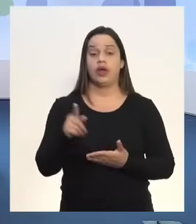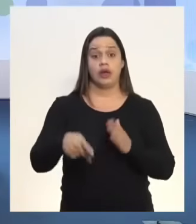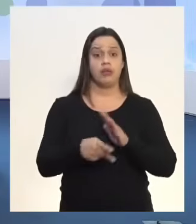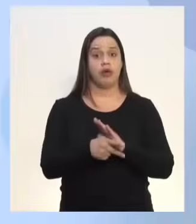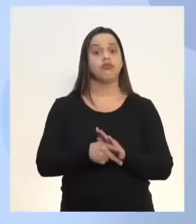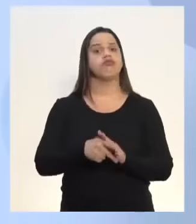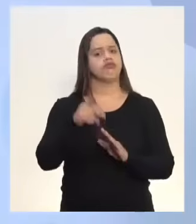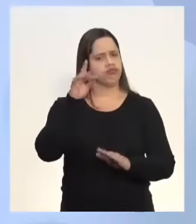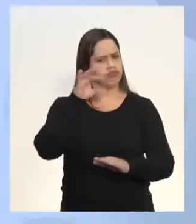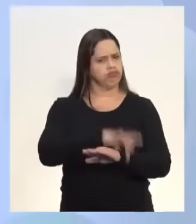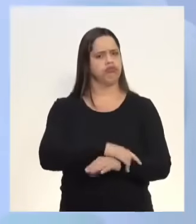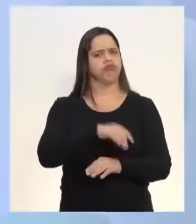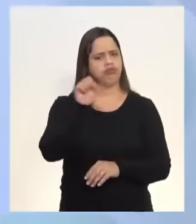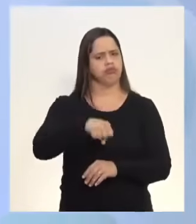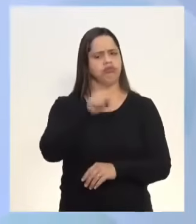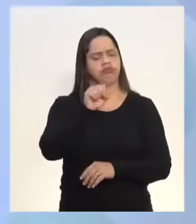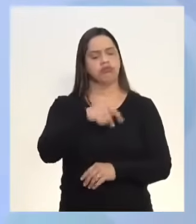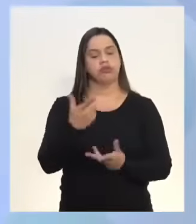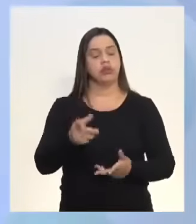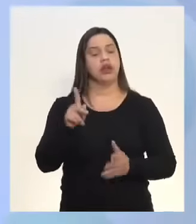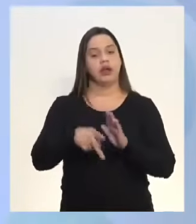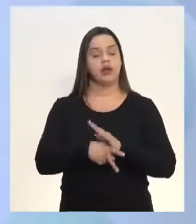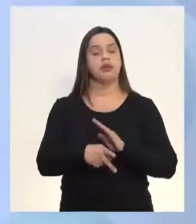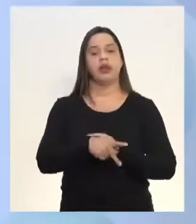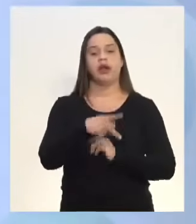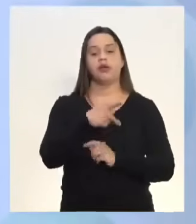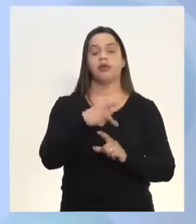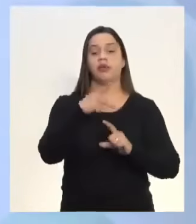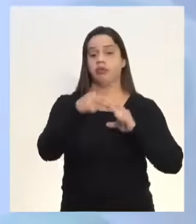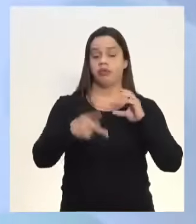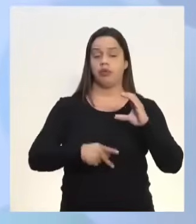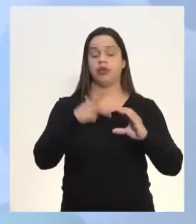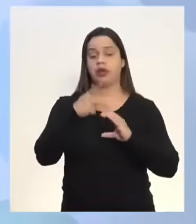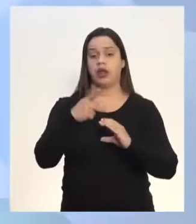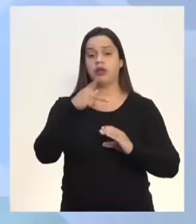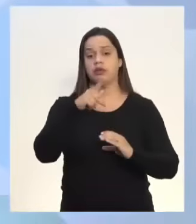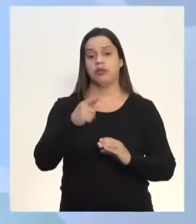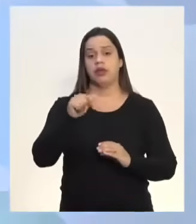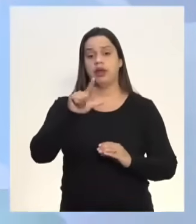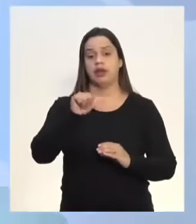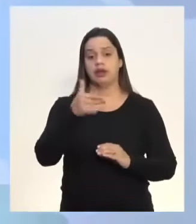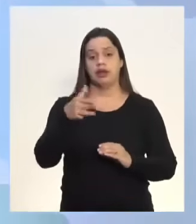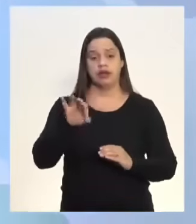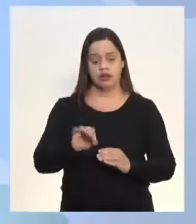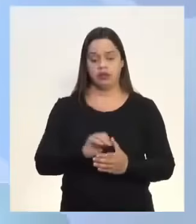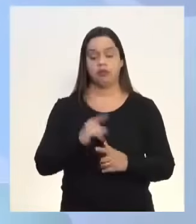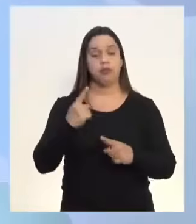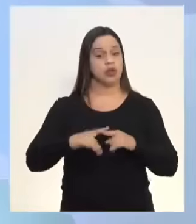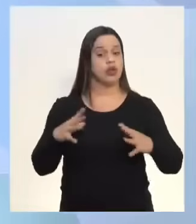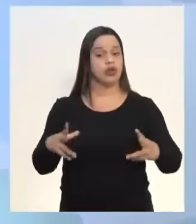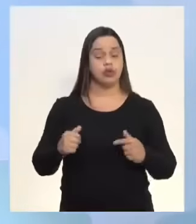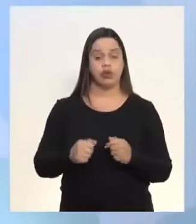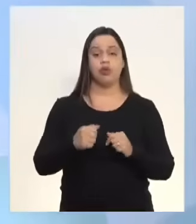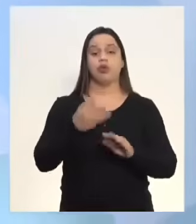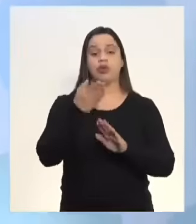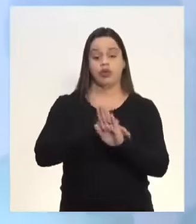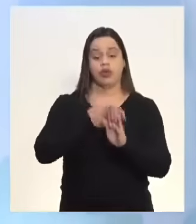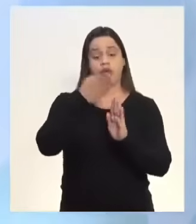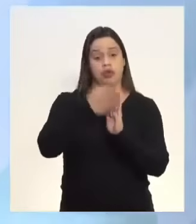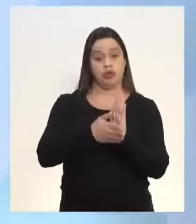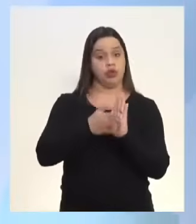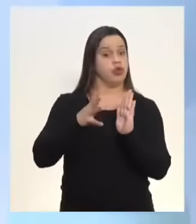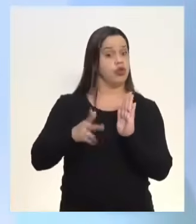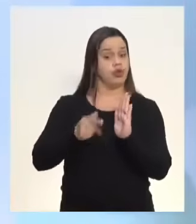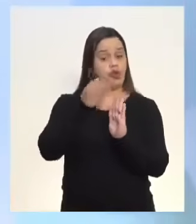de Platão. Por quê? Porque todas as faces, todas essas partes planificadas, né, todas